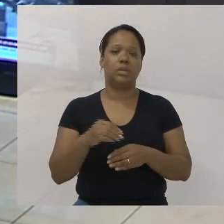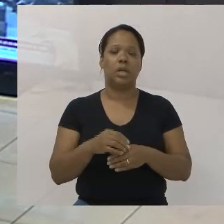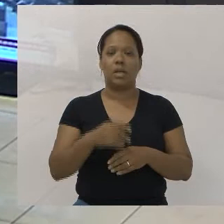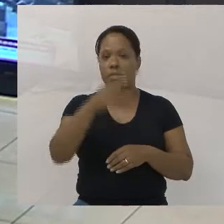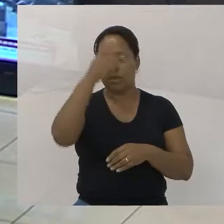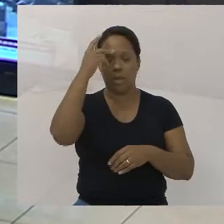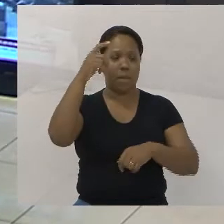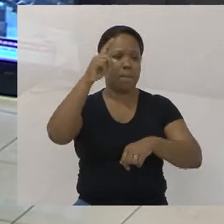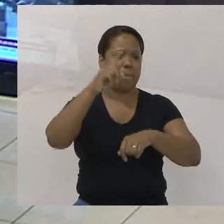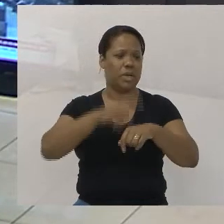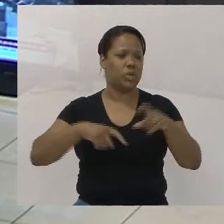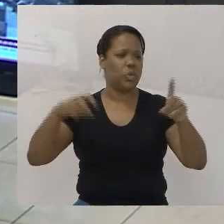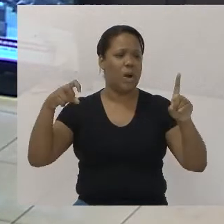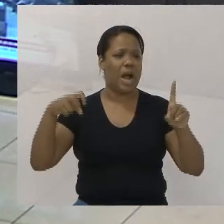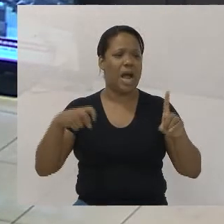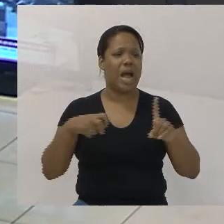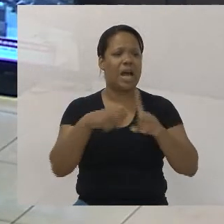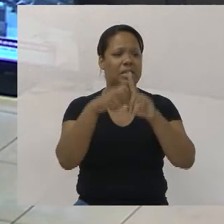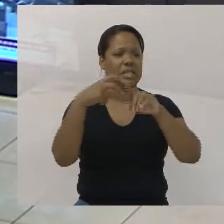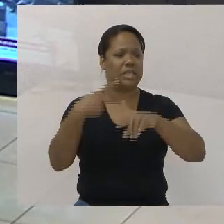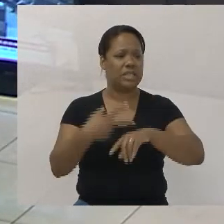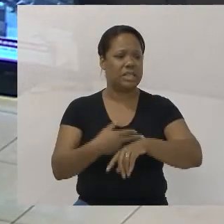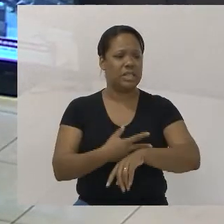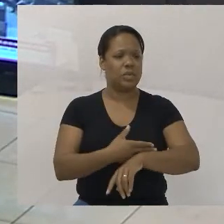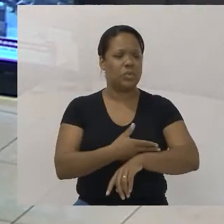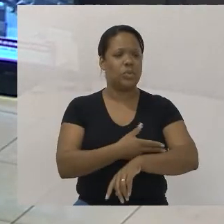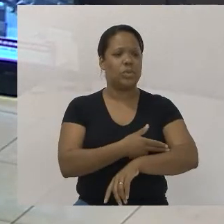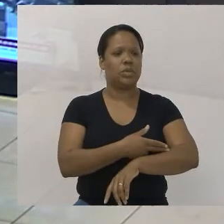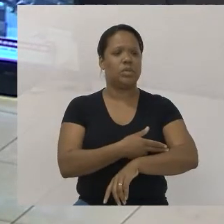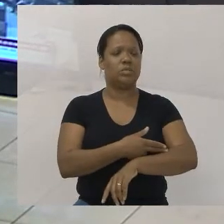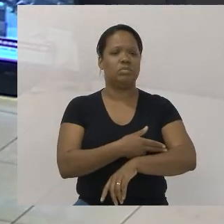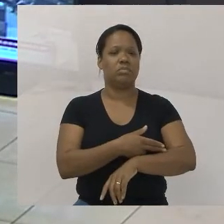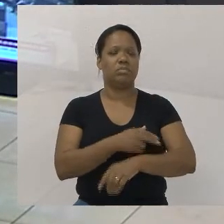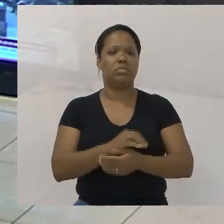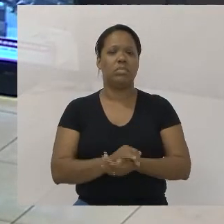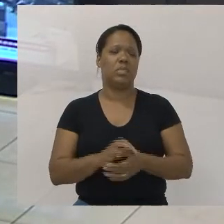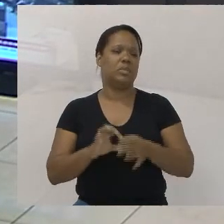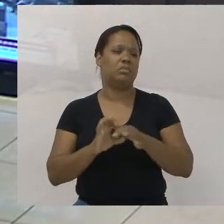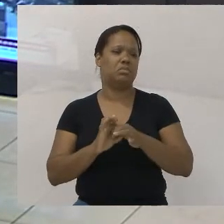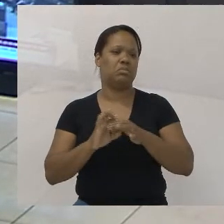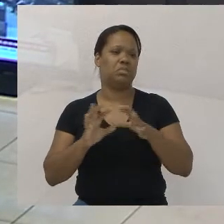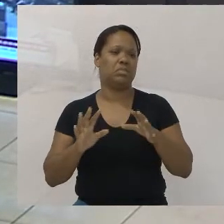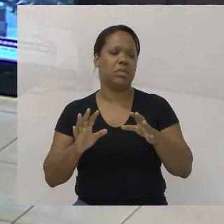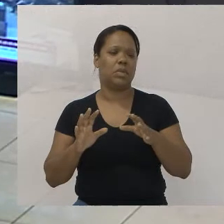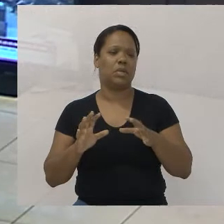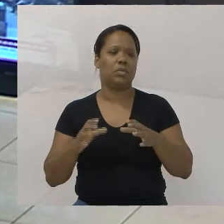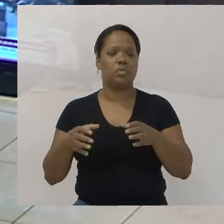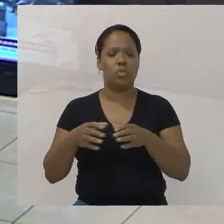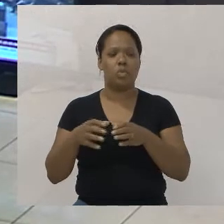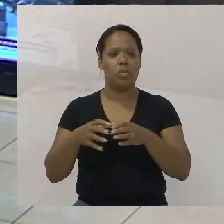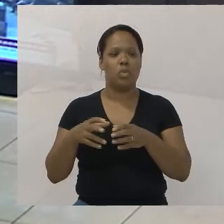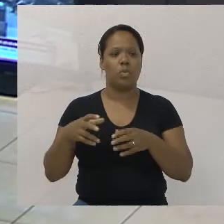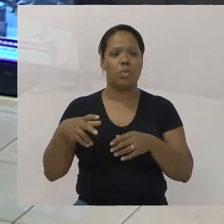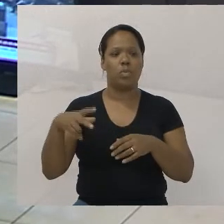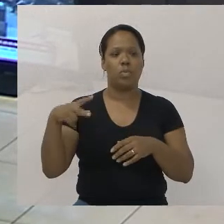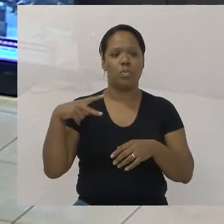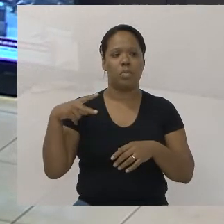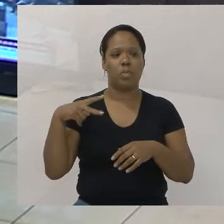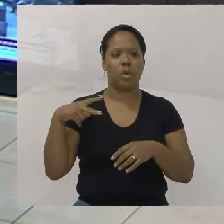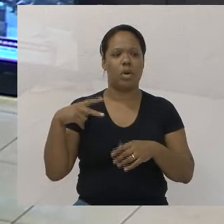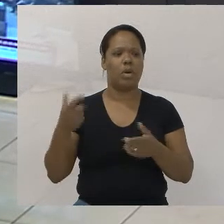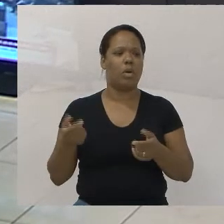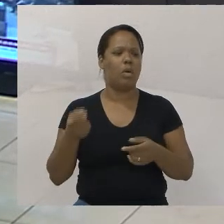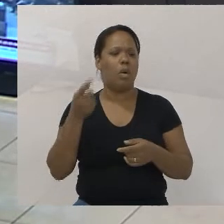acidentado aquelas pessoas que se dite cirurgia eletiva abrindo mão por uma entidade privada né olha pra você ver o